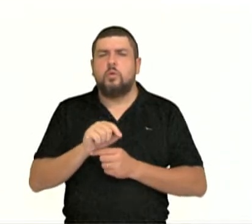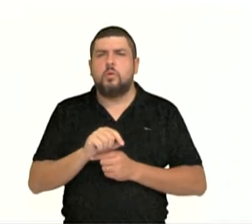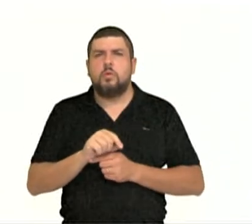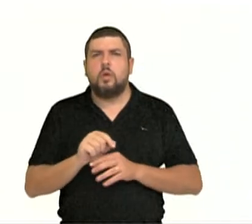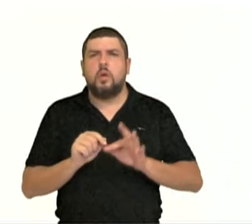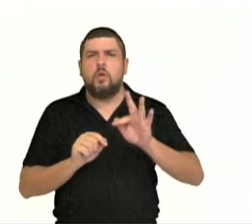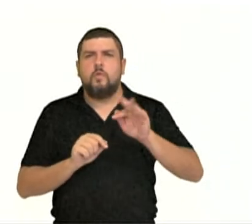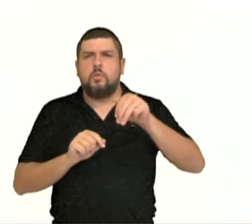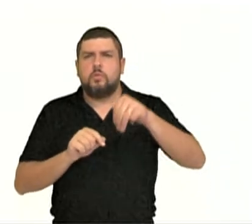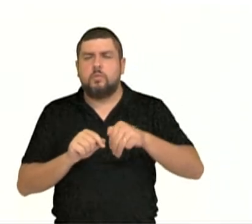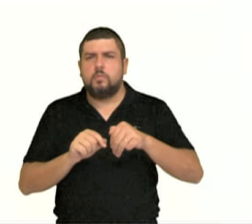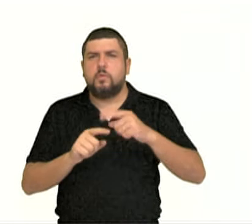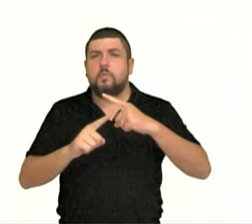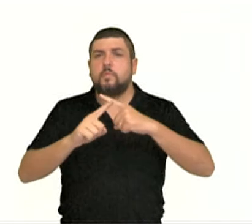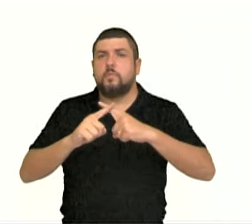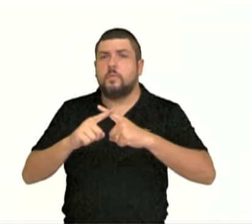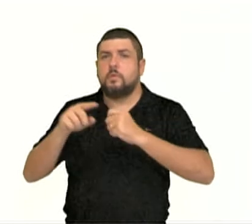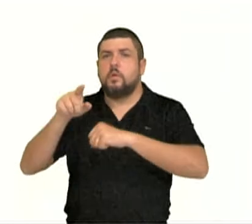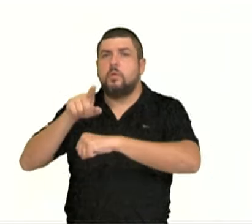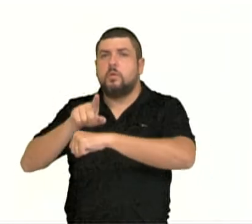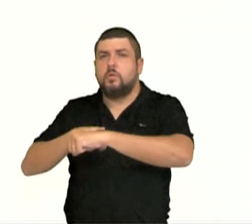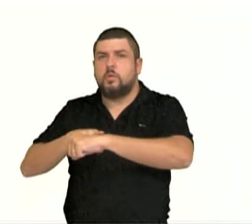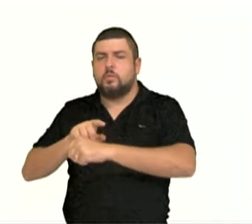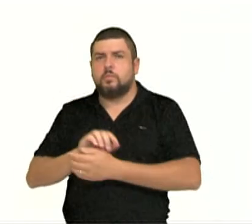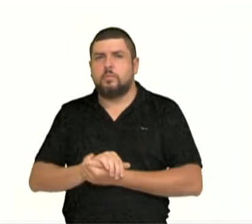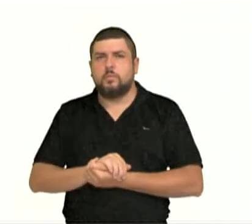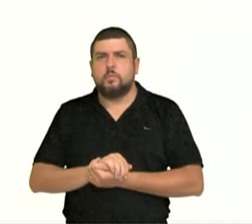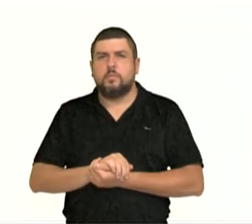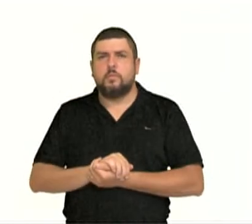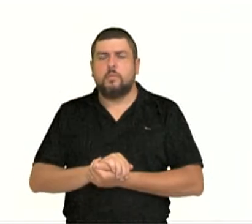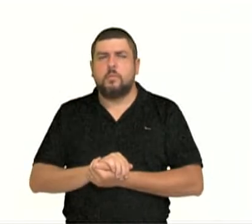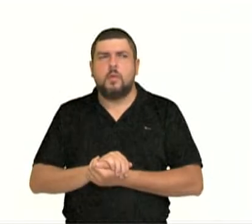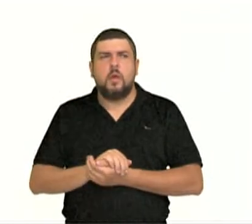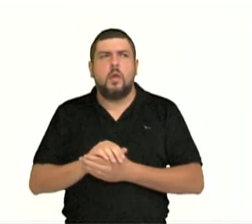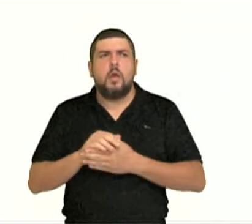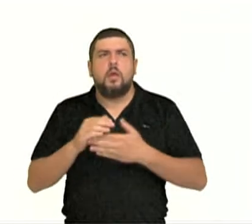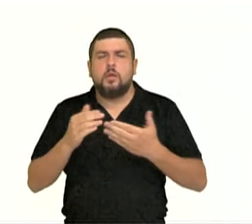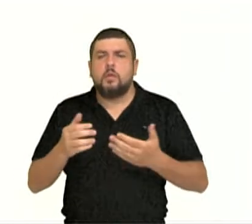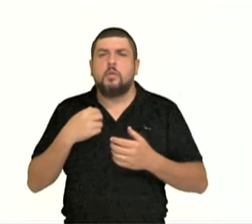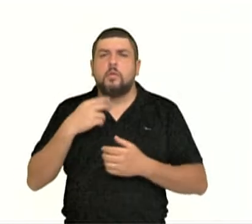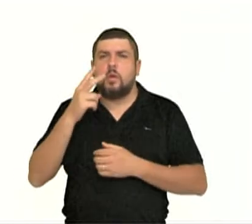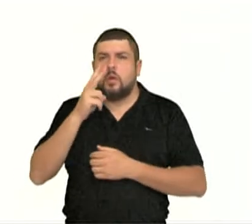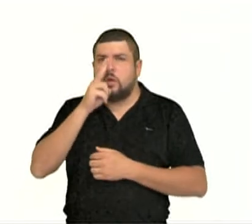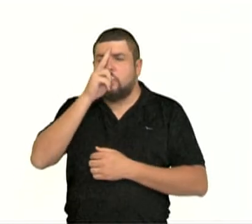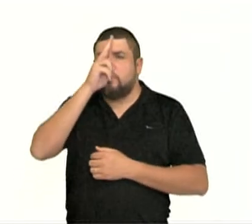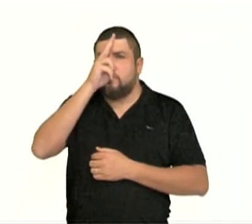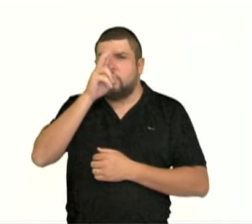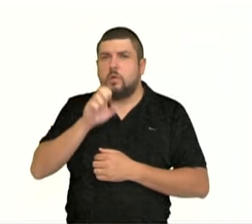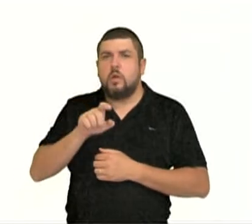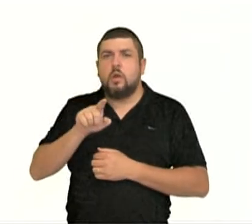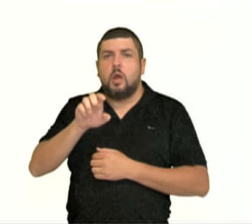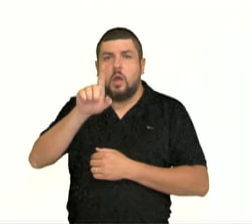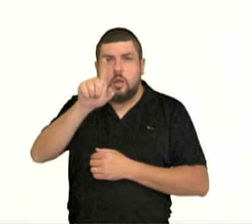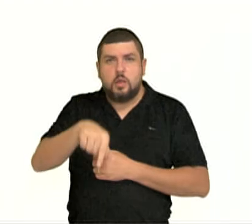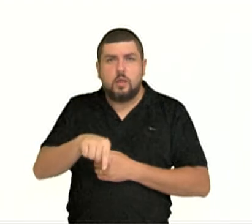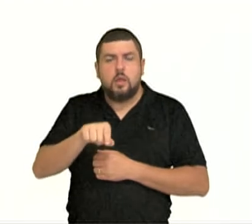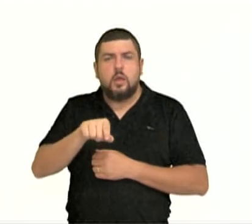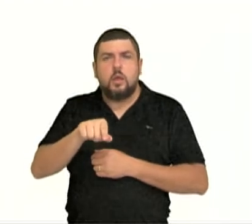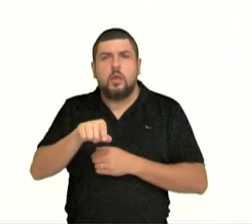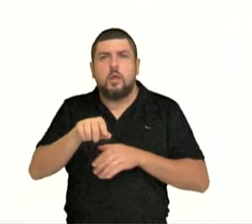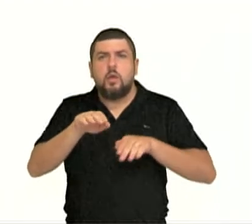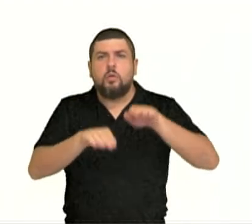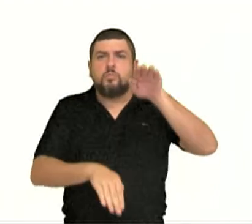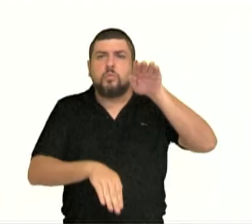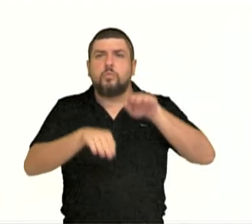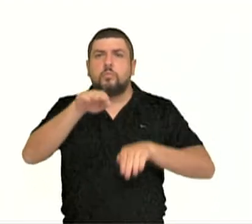pelo intervalo de tempo. Ou seja, nós acabamos de falar que força é algo que altera o movimento de um corpo. Ou